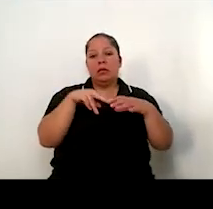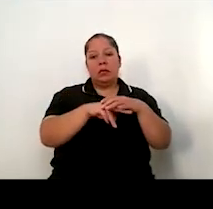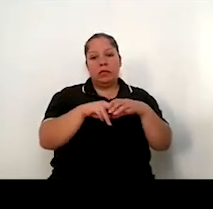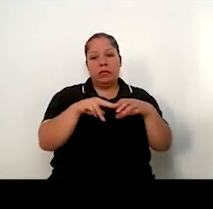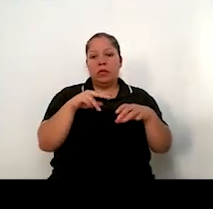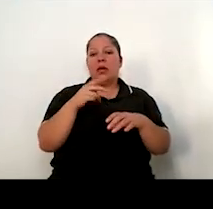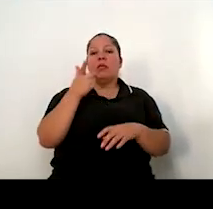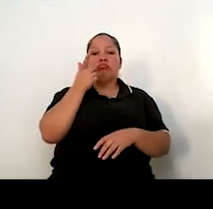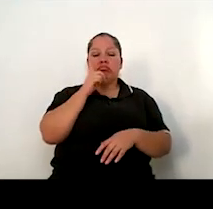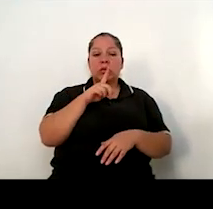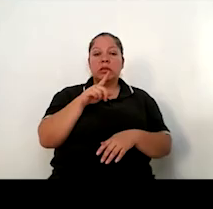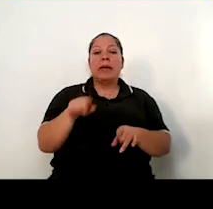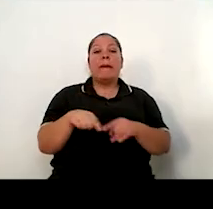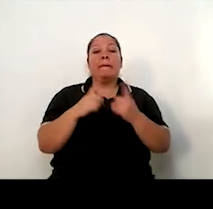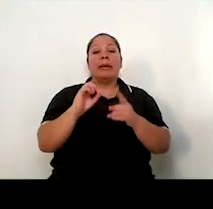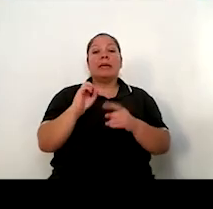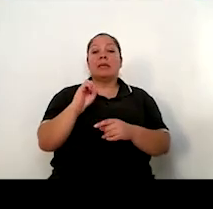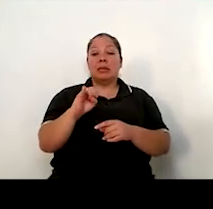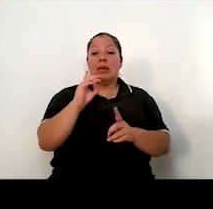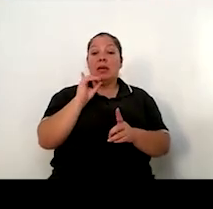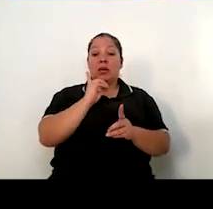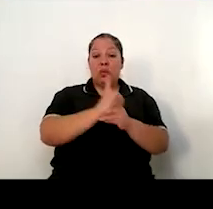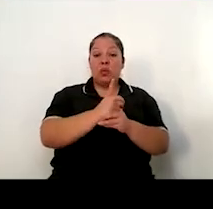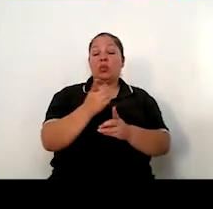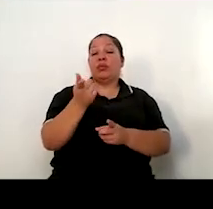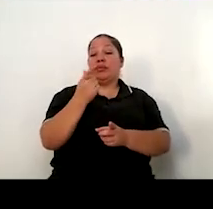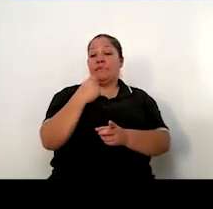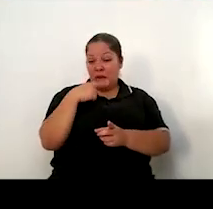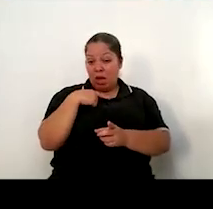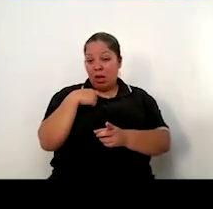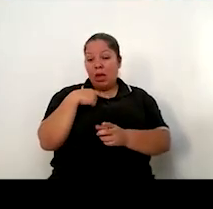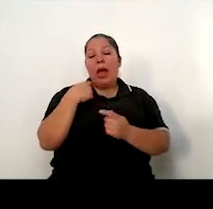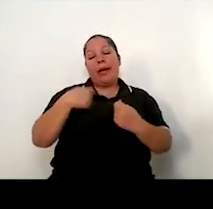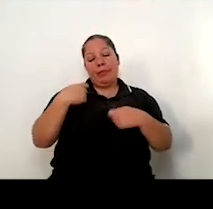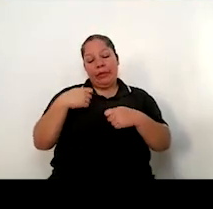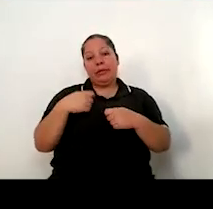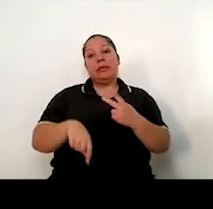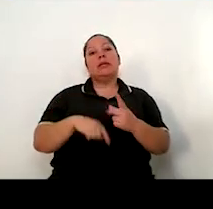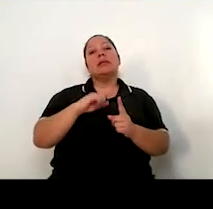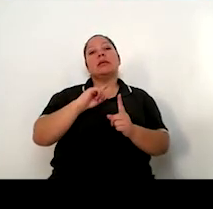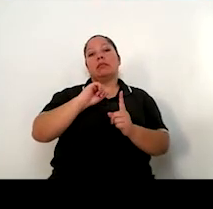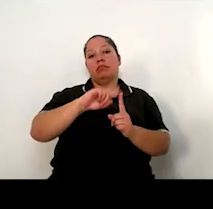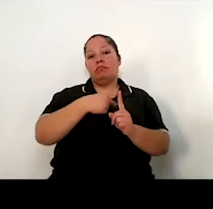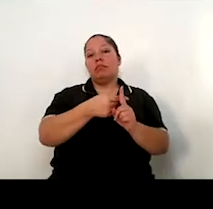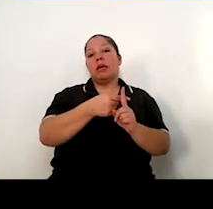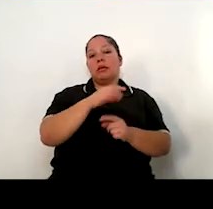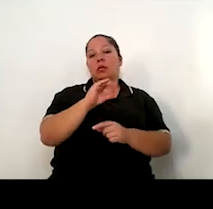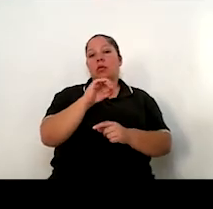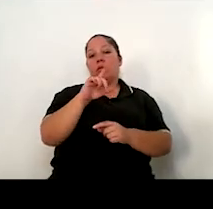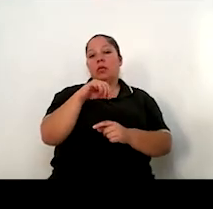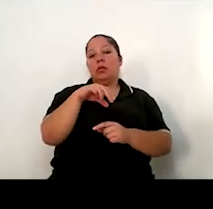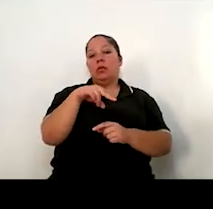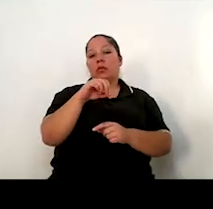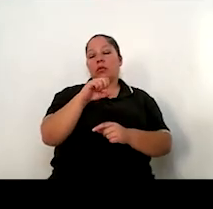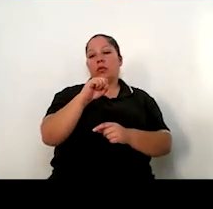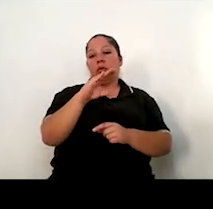Porque esse exame vai dar para a gente identificar o pólipo, mas não vai dar para retirá-lo. Então, ele é um exame que,